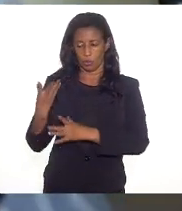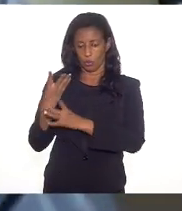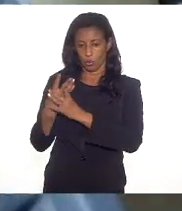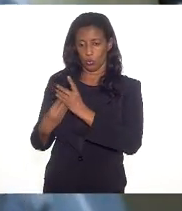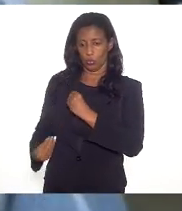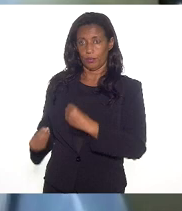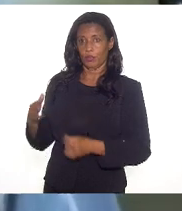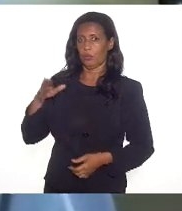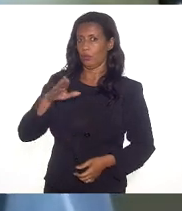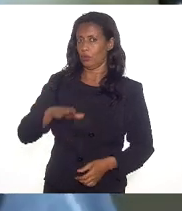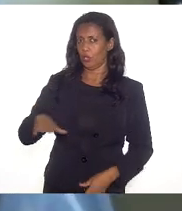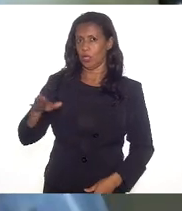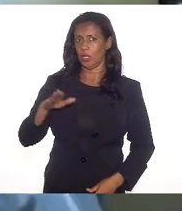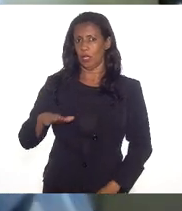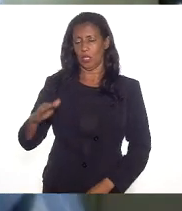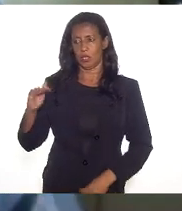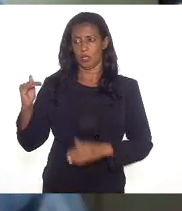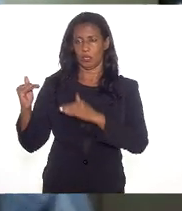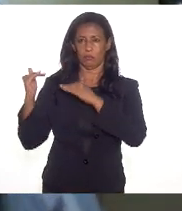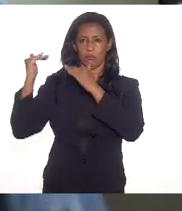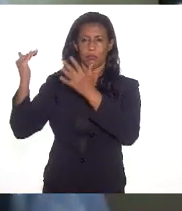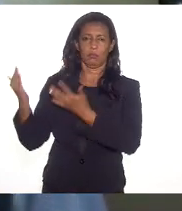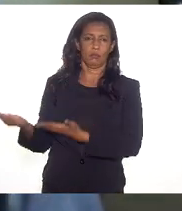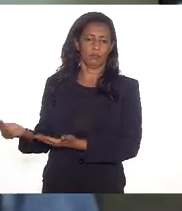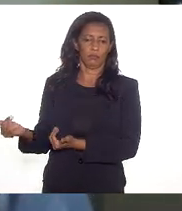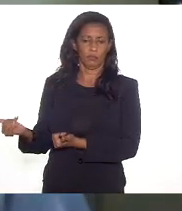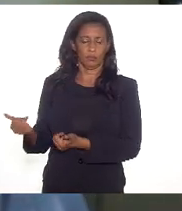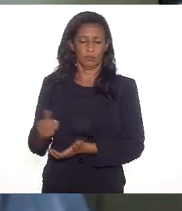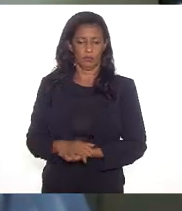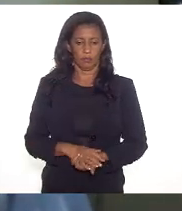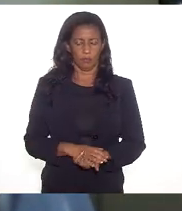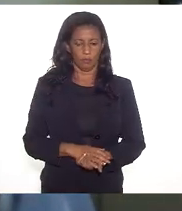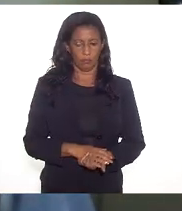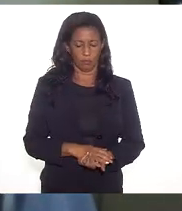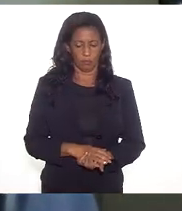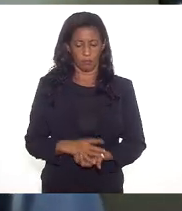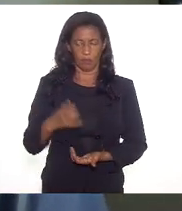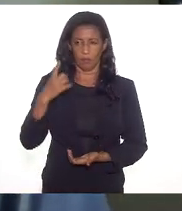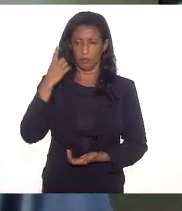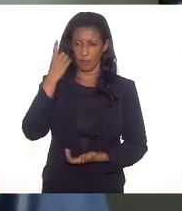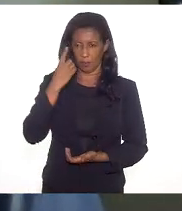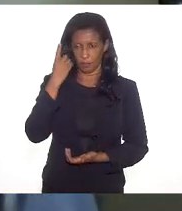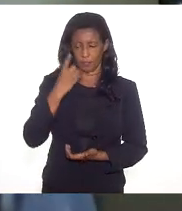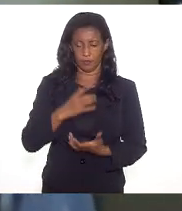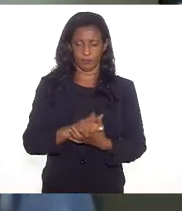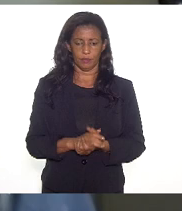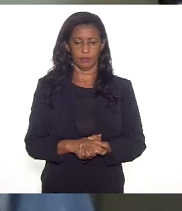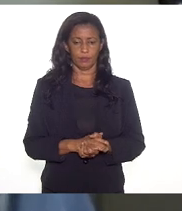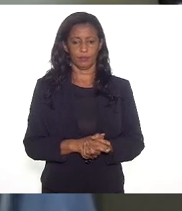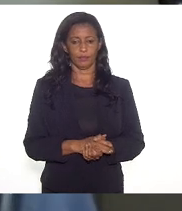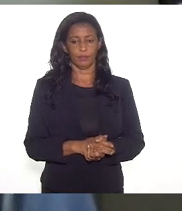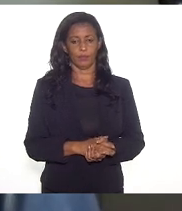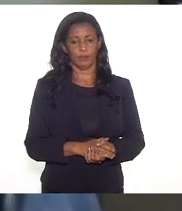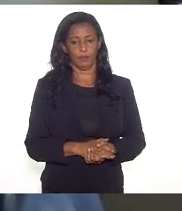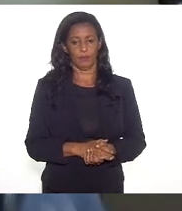desaparecimento de crianças e adolescentes. Deputado Alexandre Knoploch, o